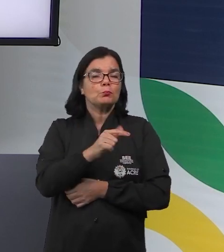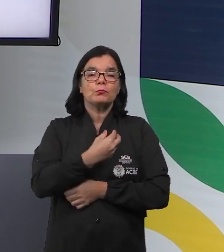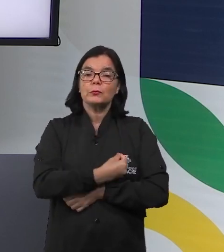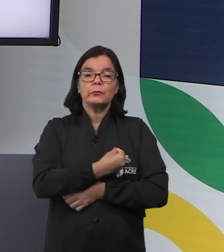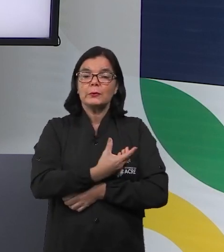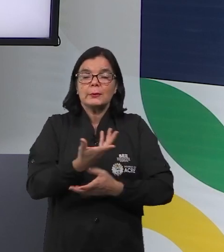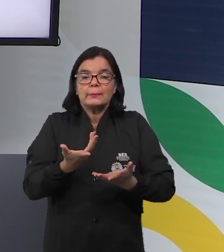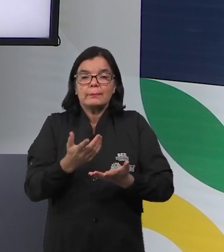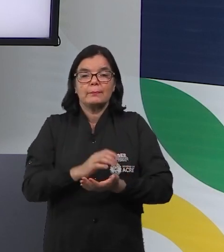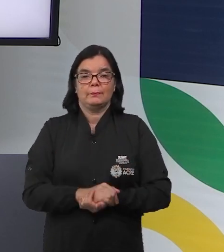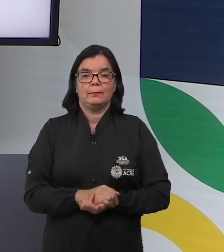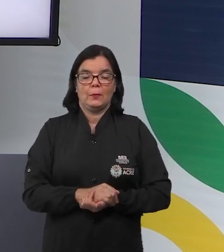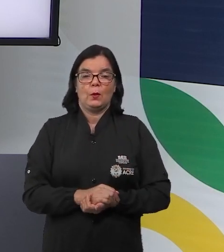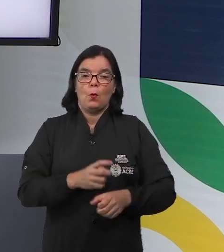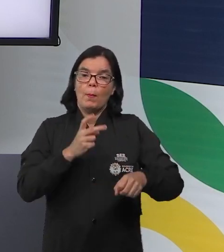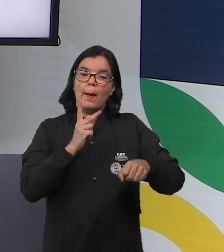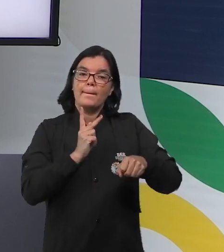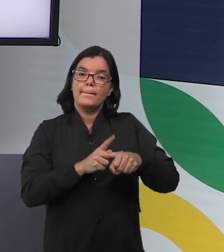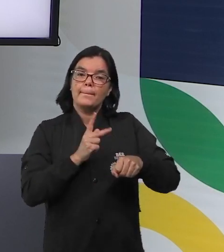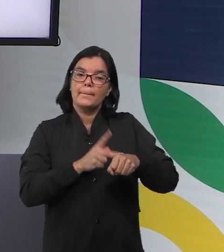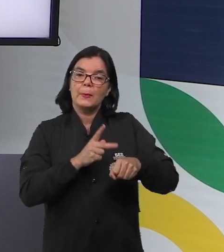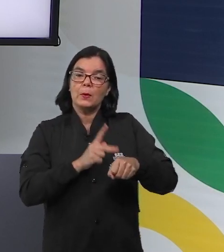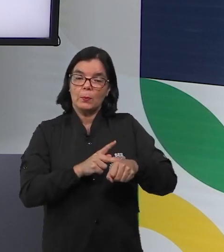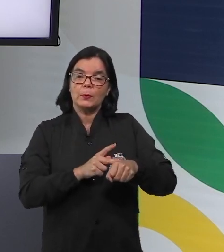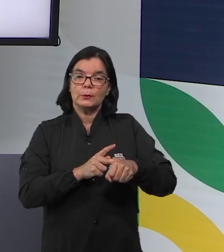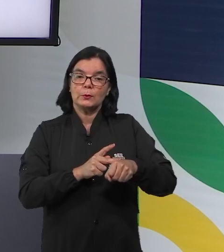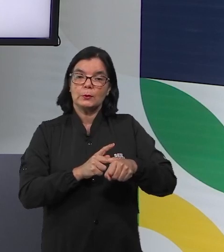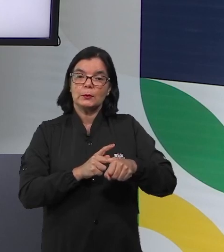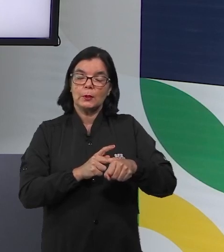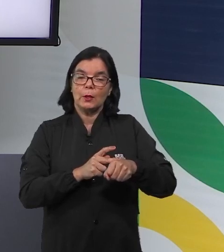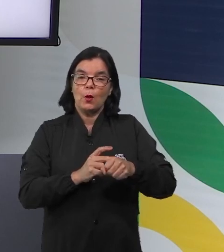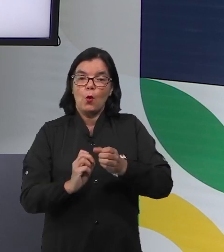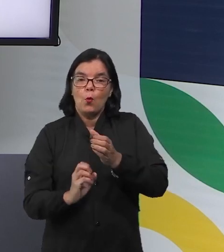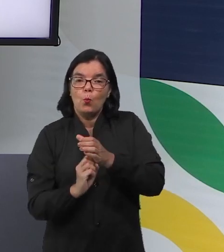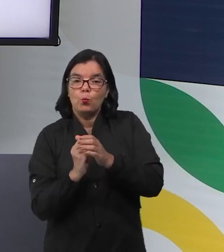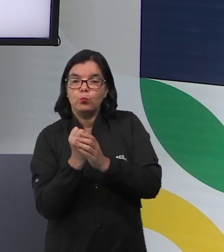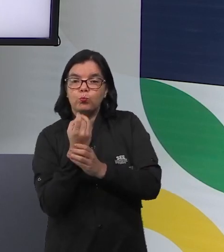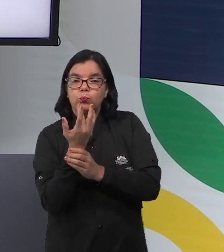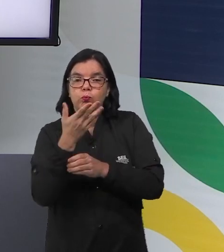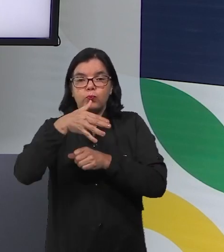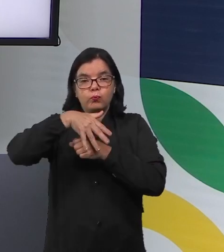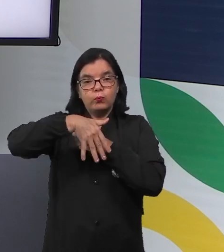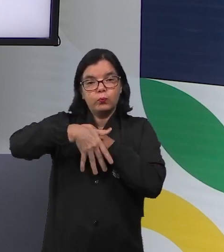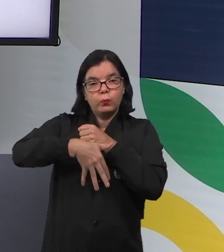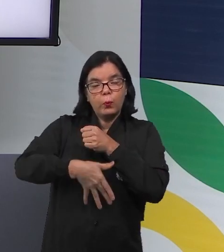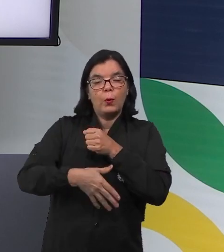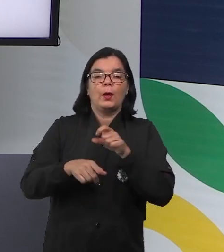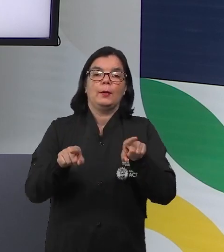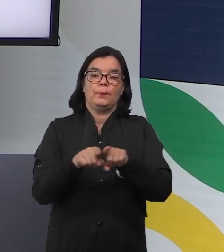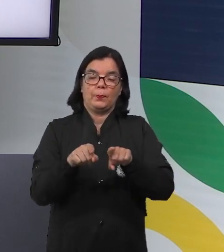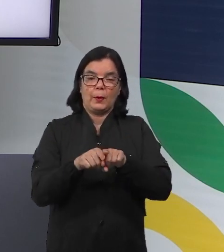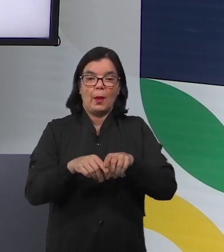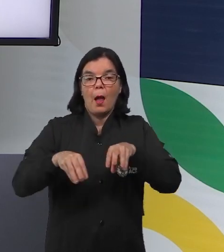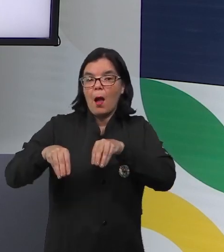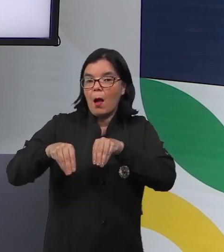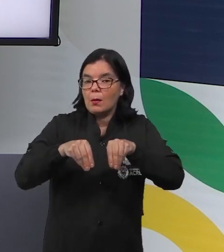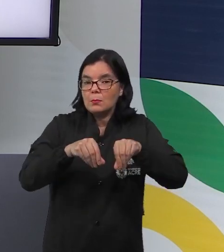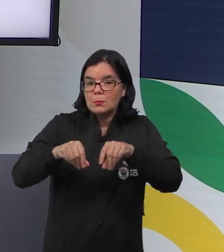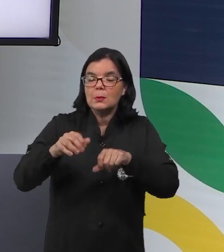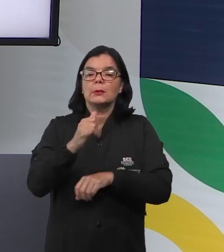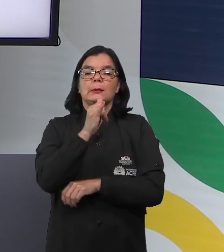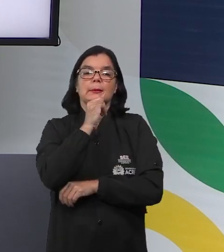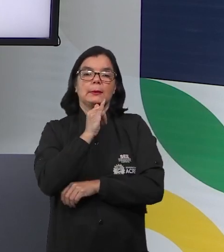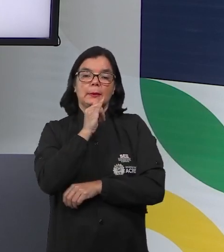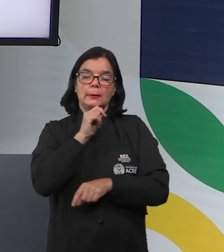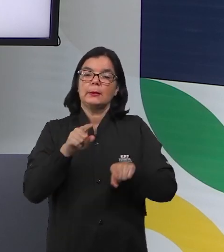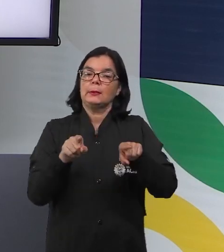vida. Uma rocha recém-formada, uma rocha vulcânica recém-formada. Dunas de areia também são exemplos